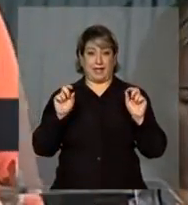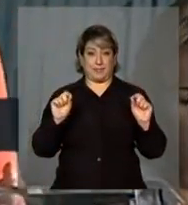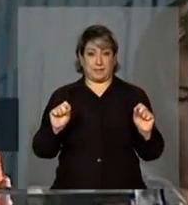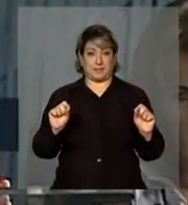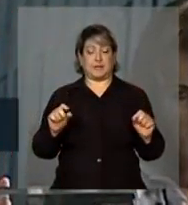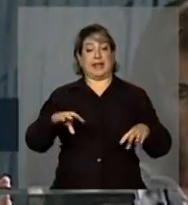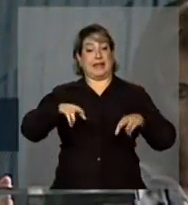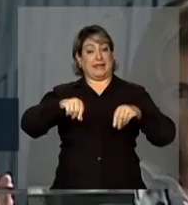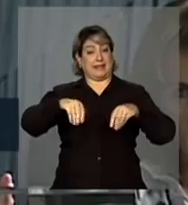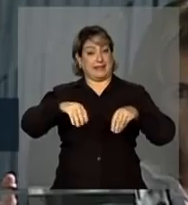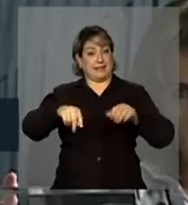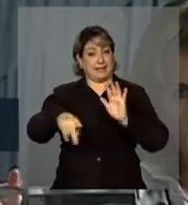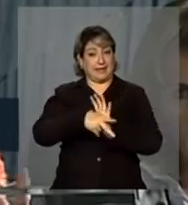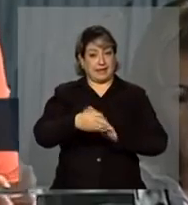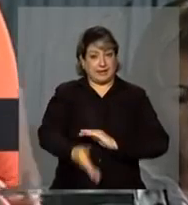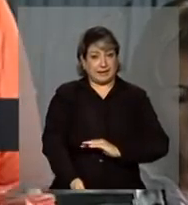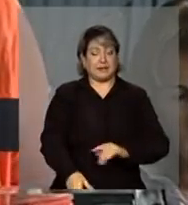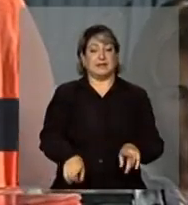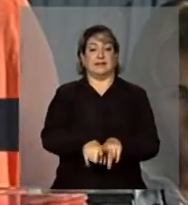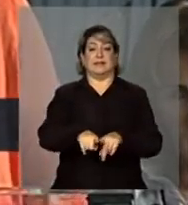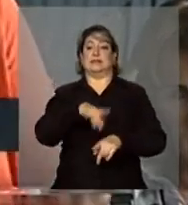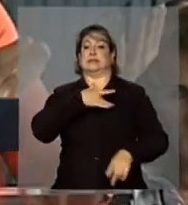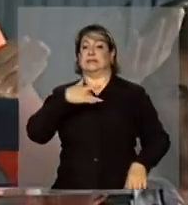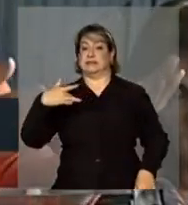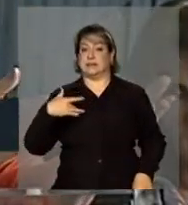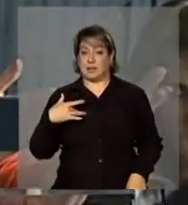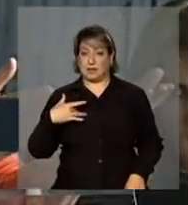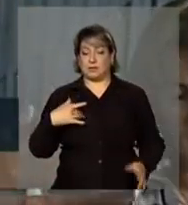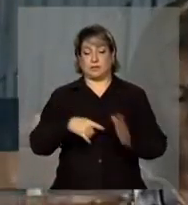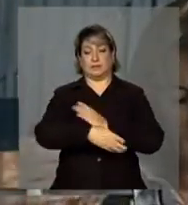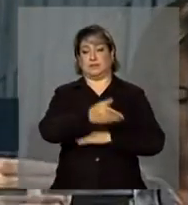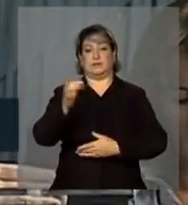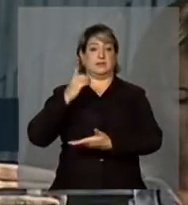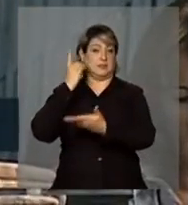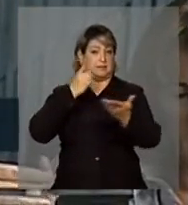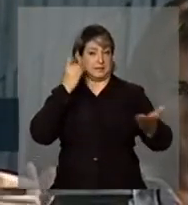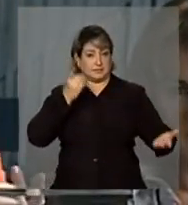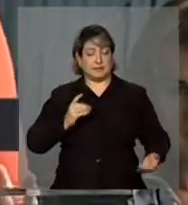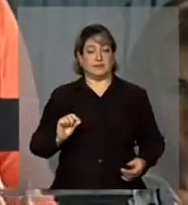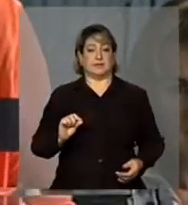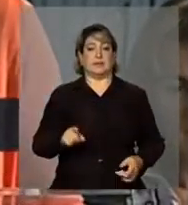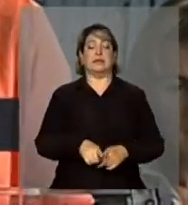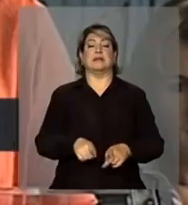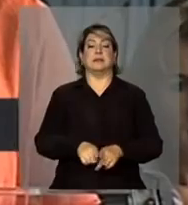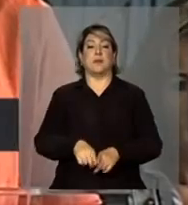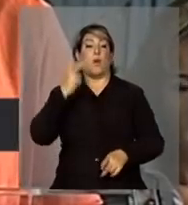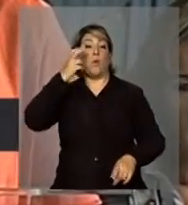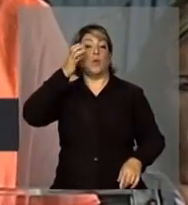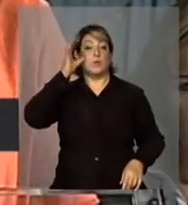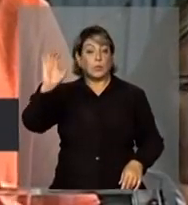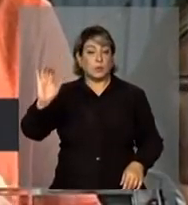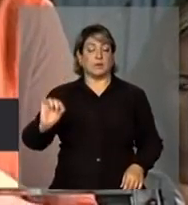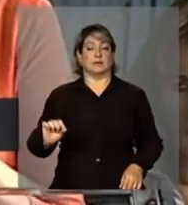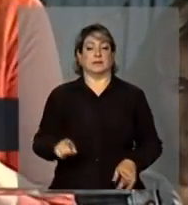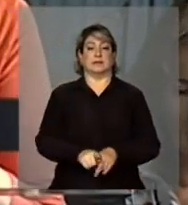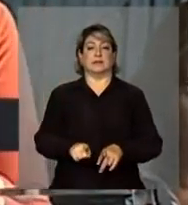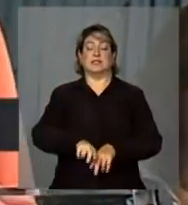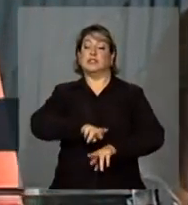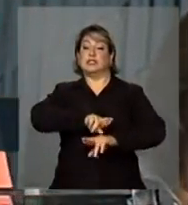da terra, os temas da saúde, senhores deputados e deputadas, os temas da cultura, os temas